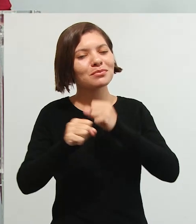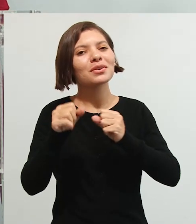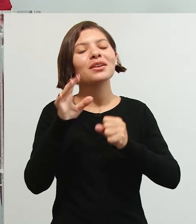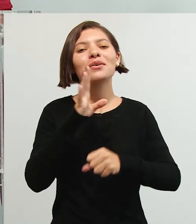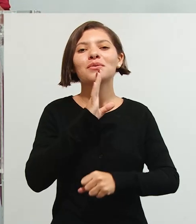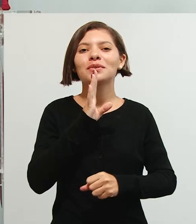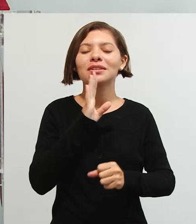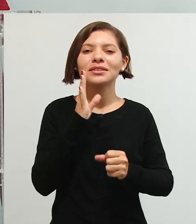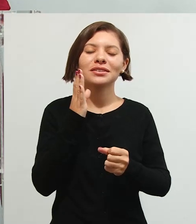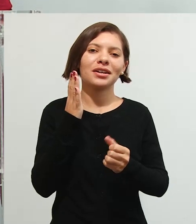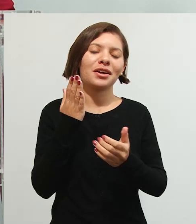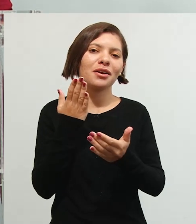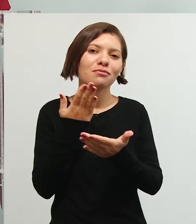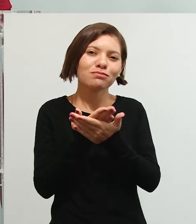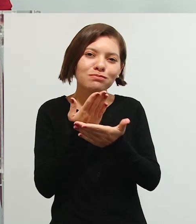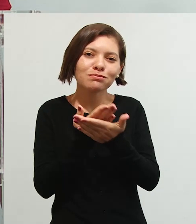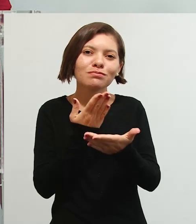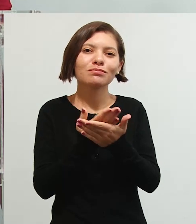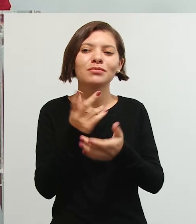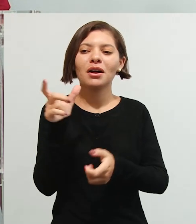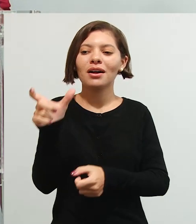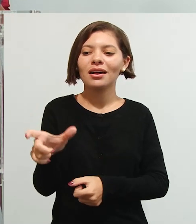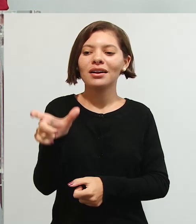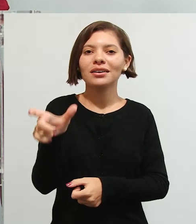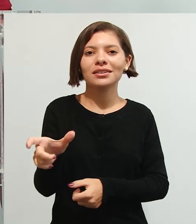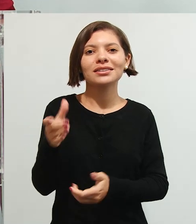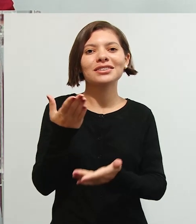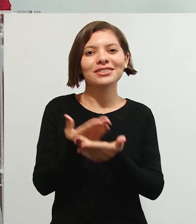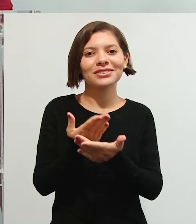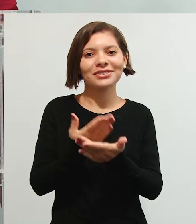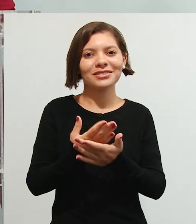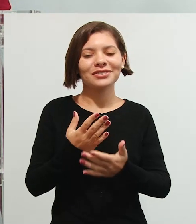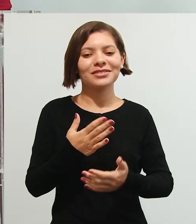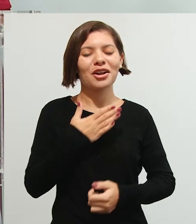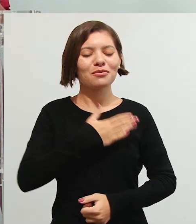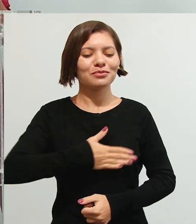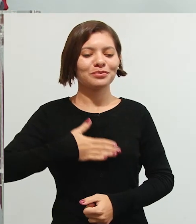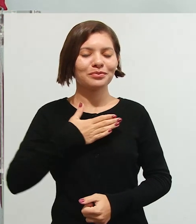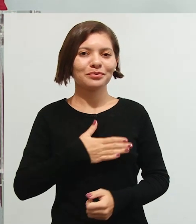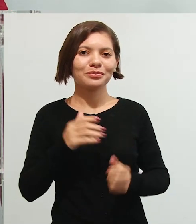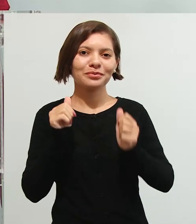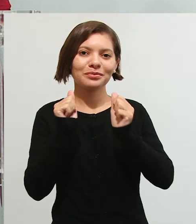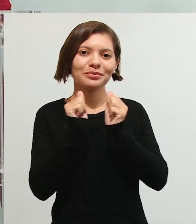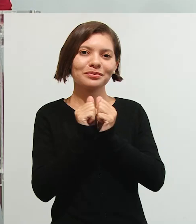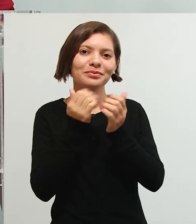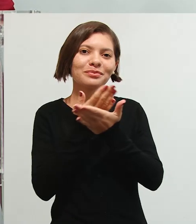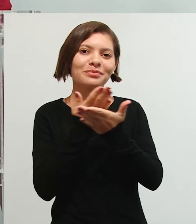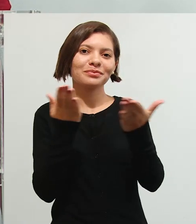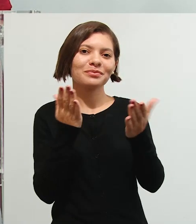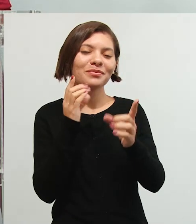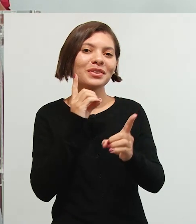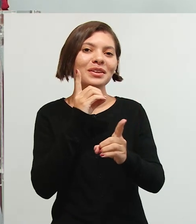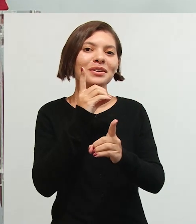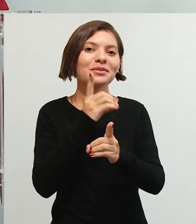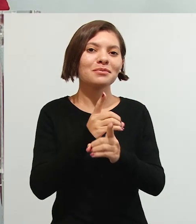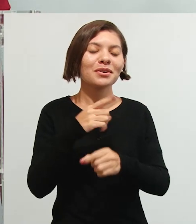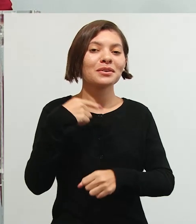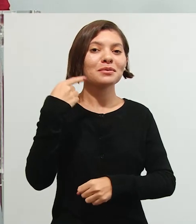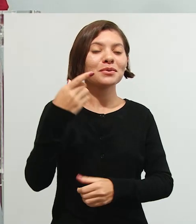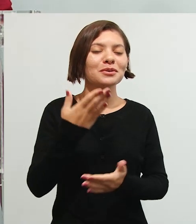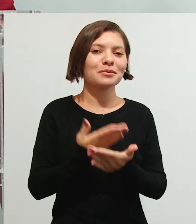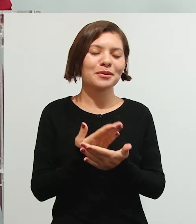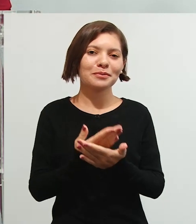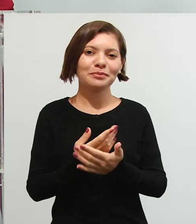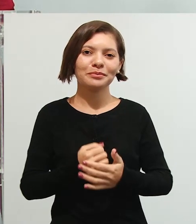aprender mais, conhecer mais sobre Loris Malaguzzi e sobre a abordagem Reggio Emília. É um prazer estar com vocês e te espero